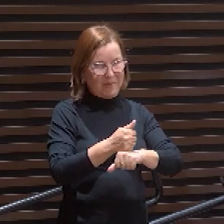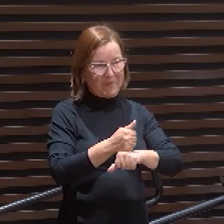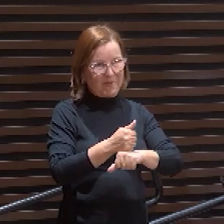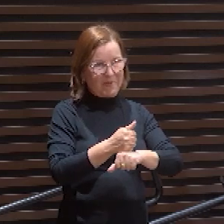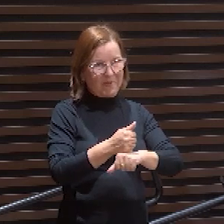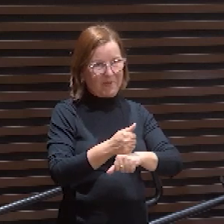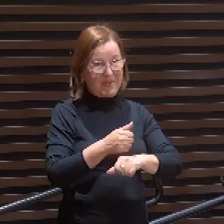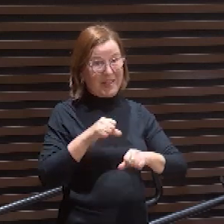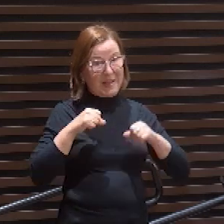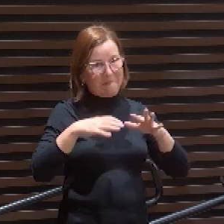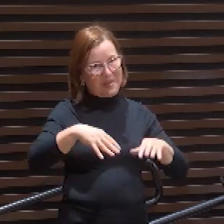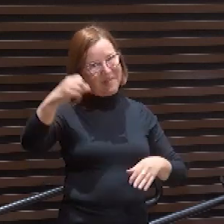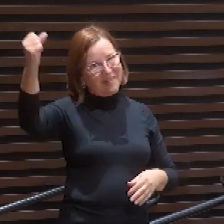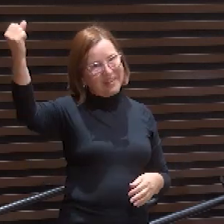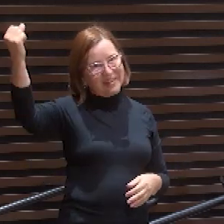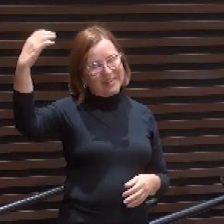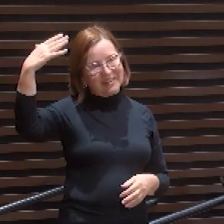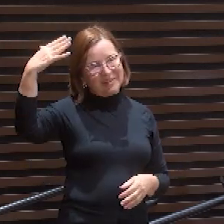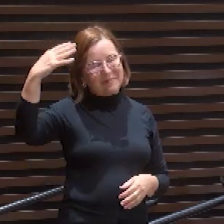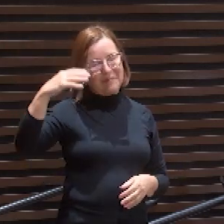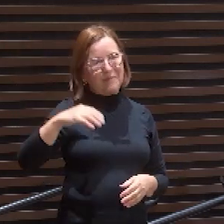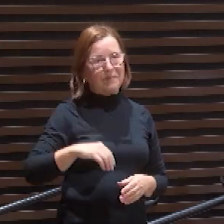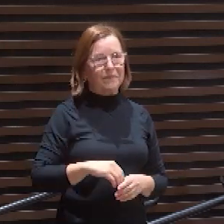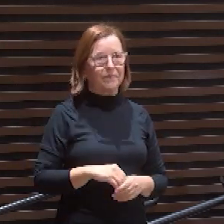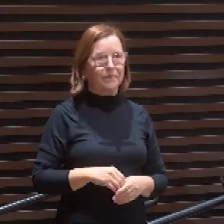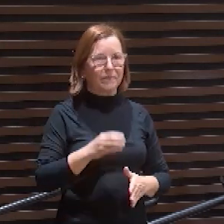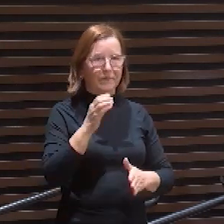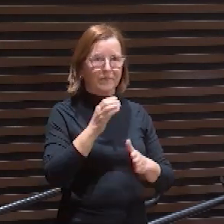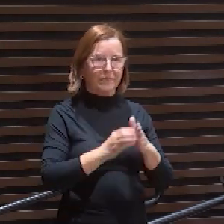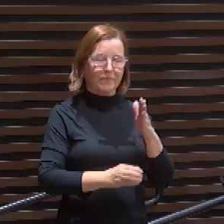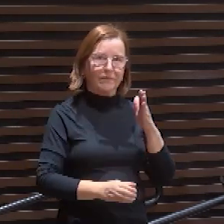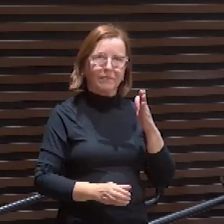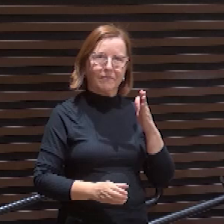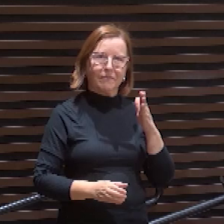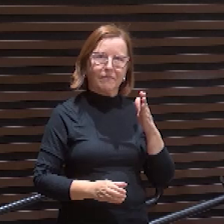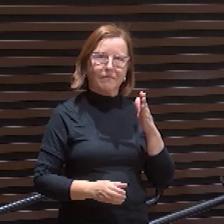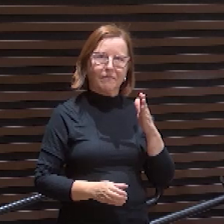foi a bênção da graça. No capítulo